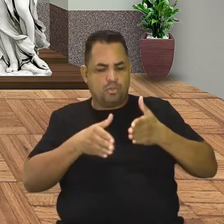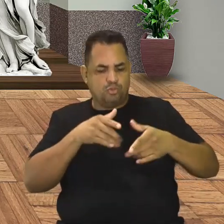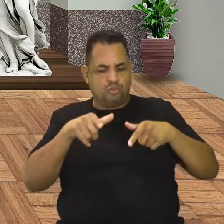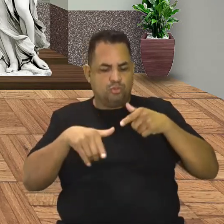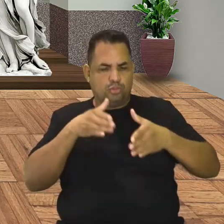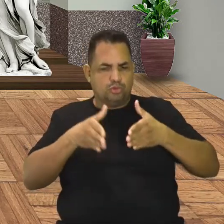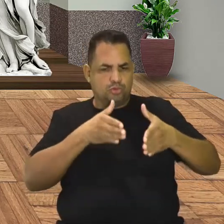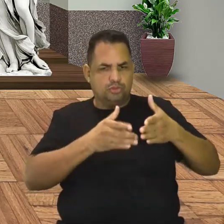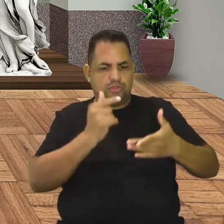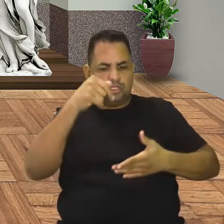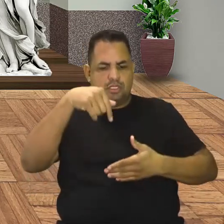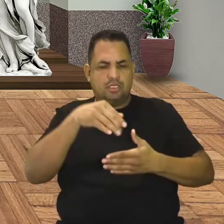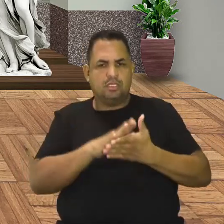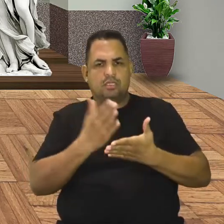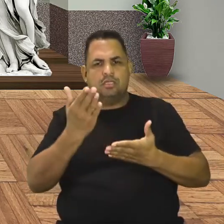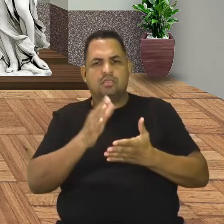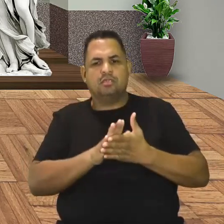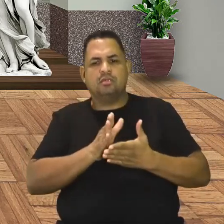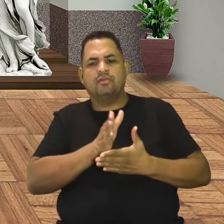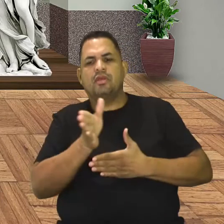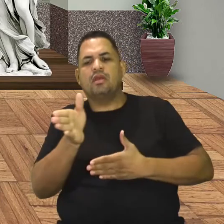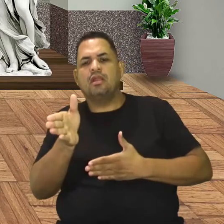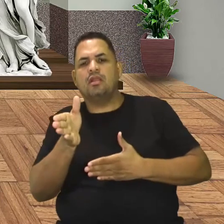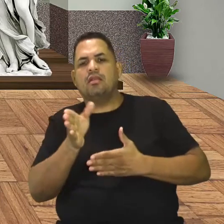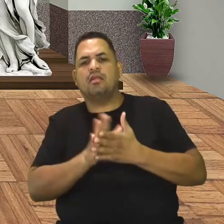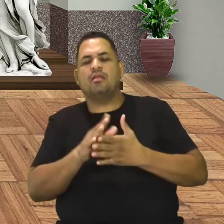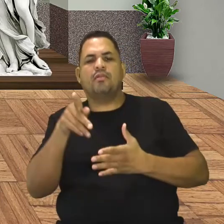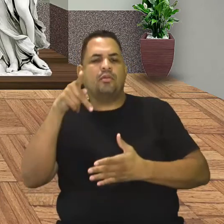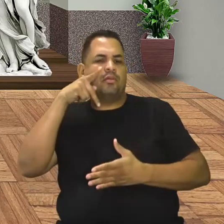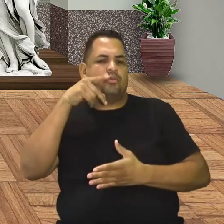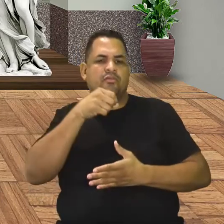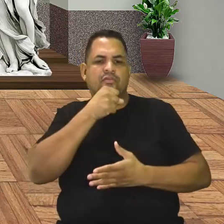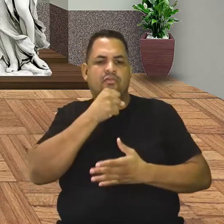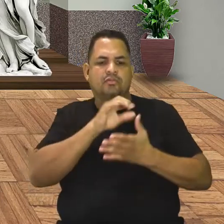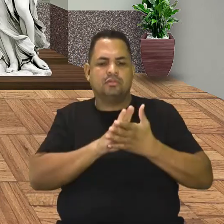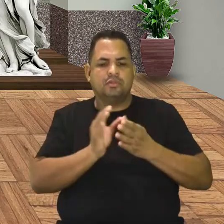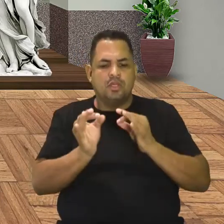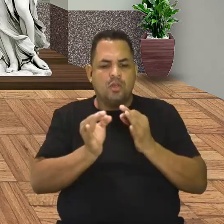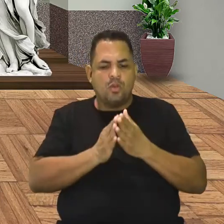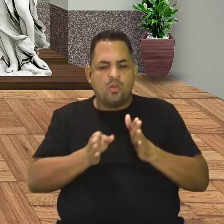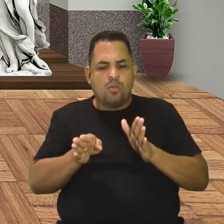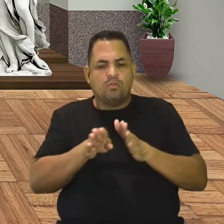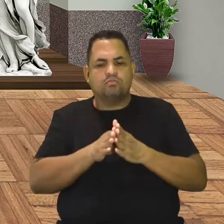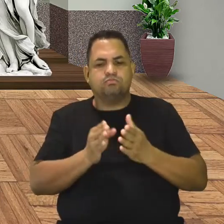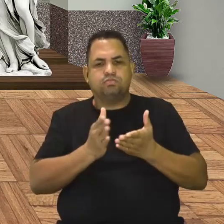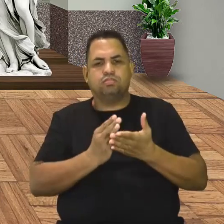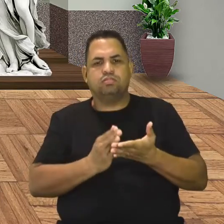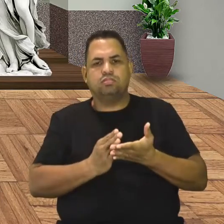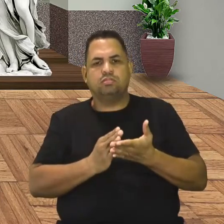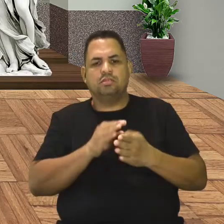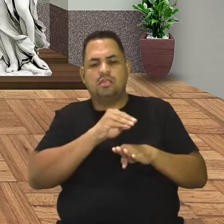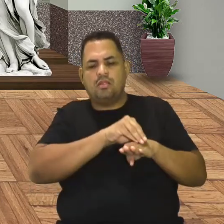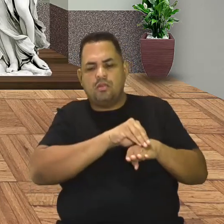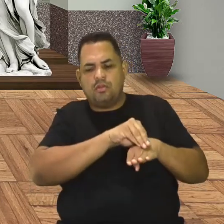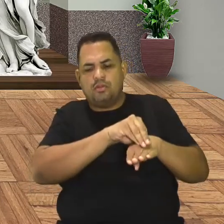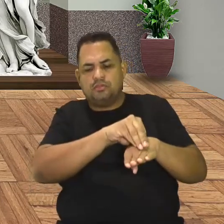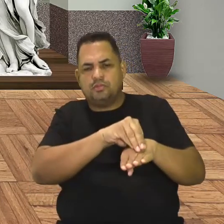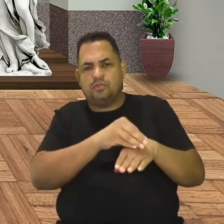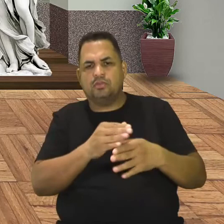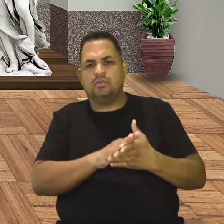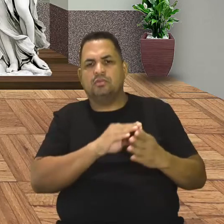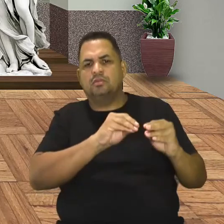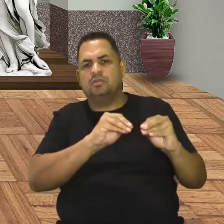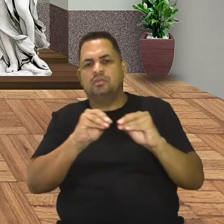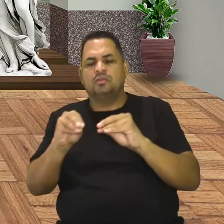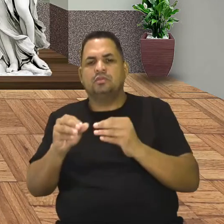nessa região, que vem para o terminal graneleiro aqui de Porto Velho, esse porto organizado que pega os grãos, aqui que nós temos